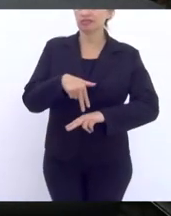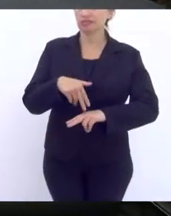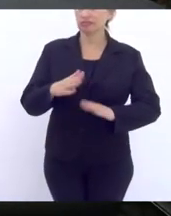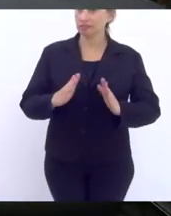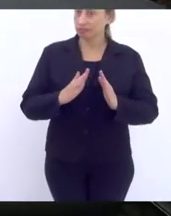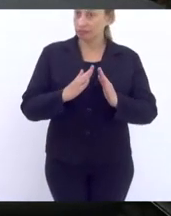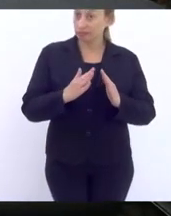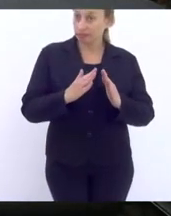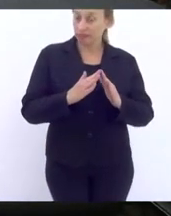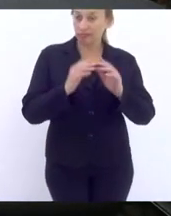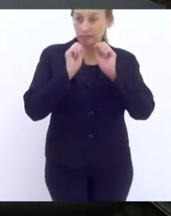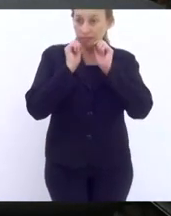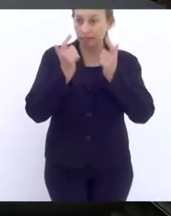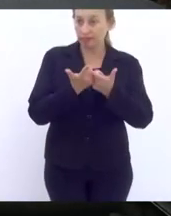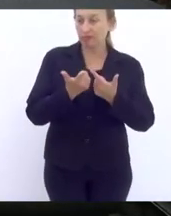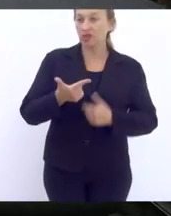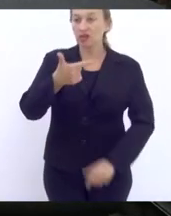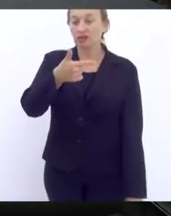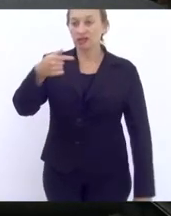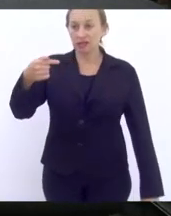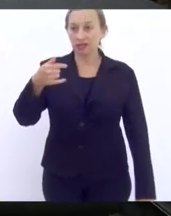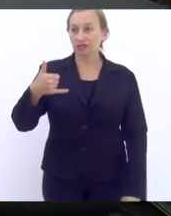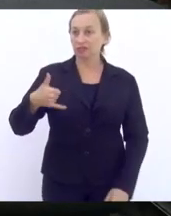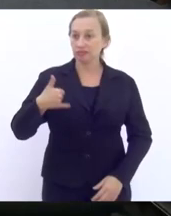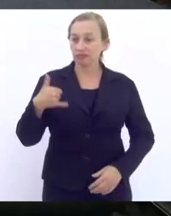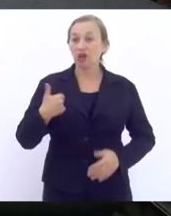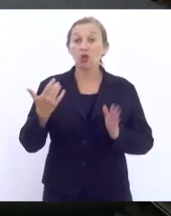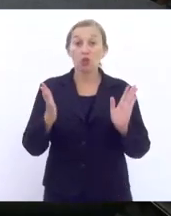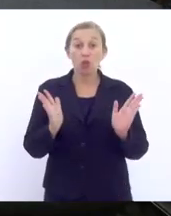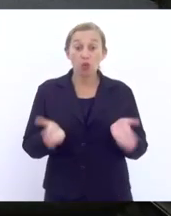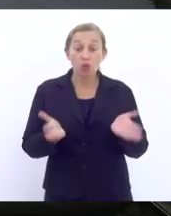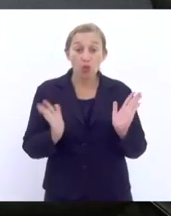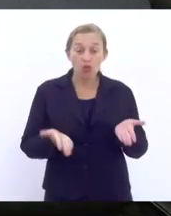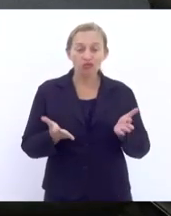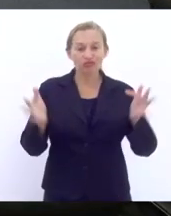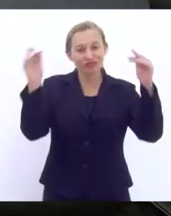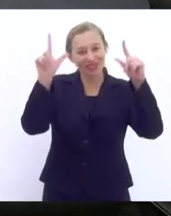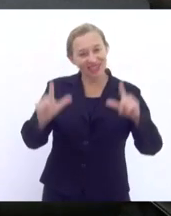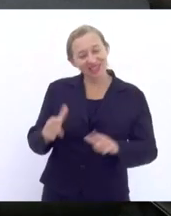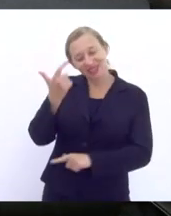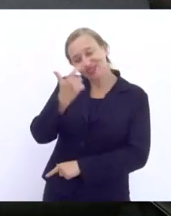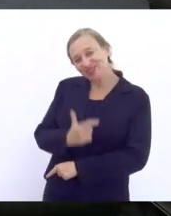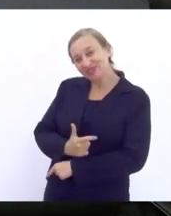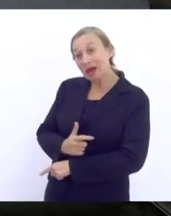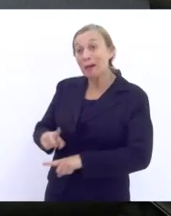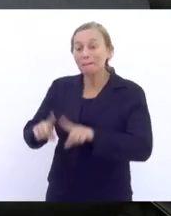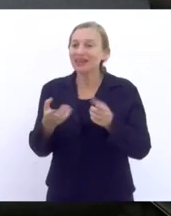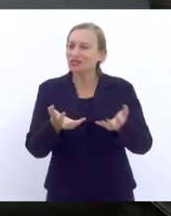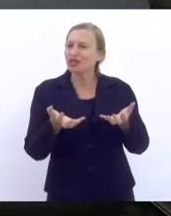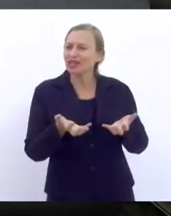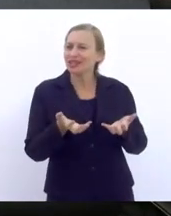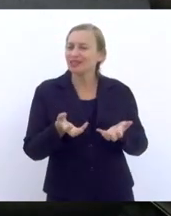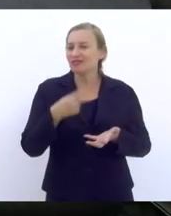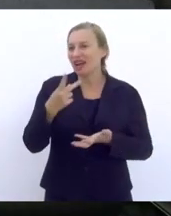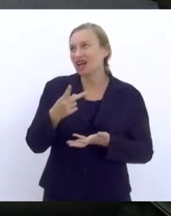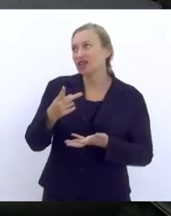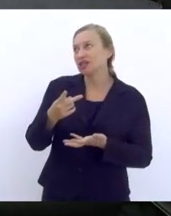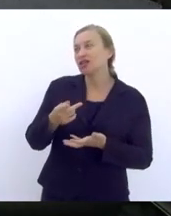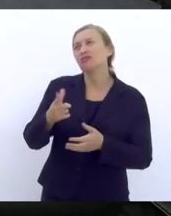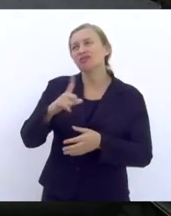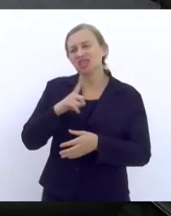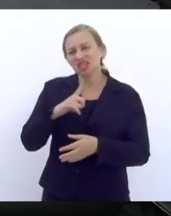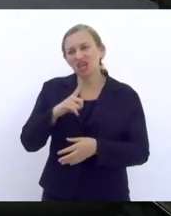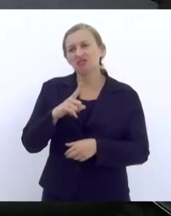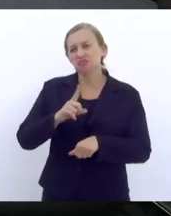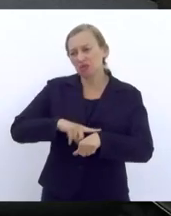queria dizer, o meu nome é Sávio, tenho 27 anos, e hoje eu sou feliz, mas eu queria dizer que nem sempre foi assim. Eu tive uma